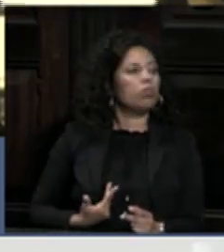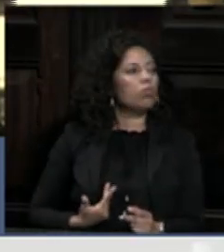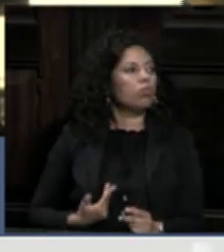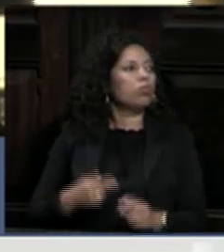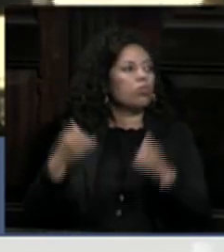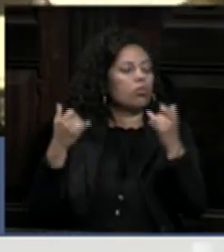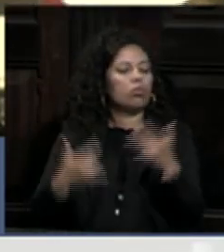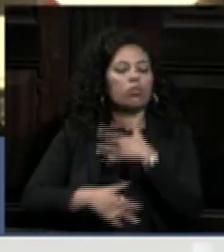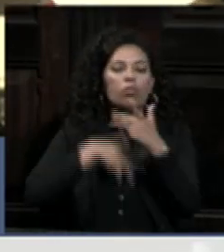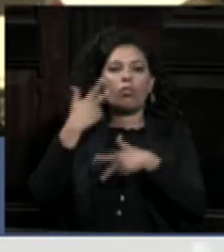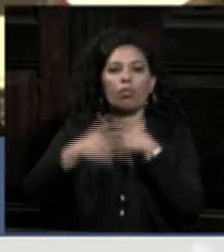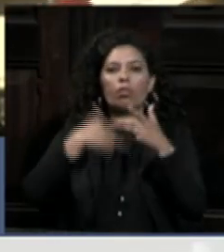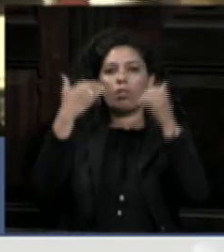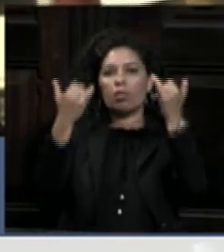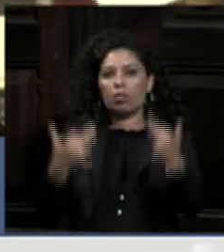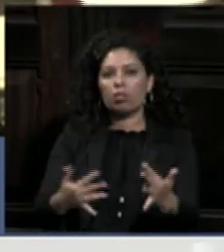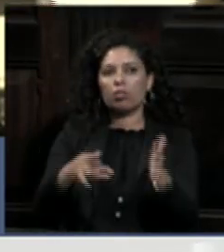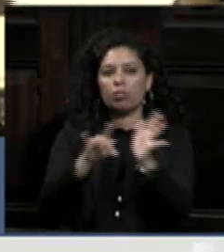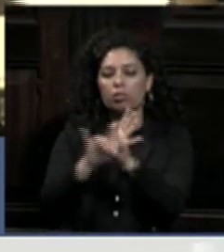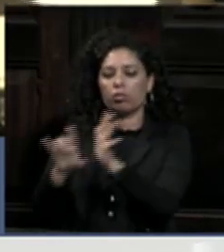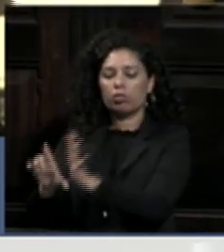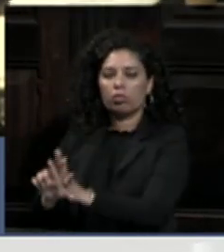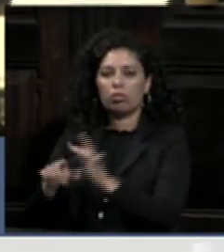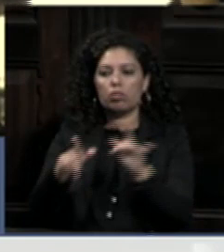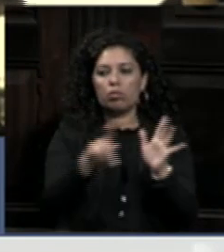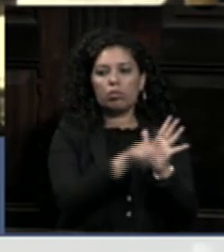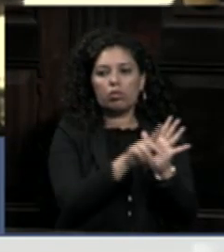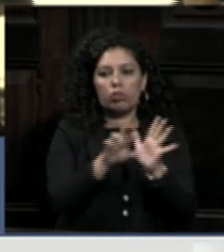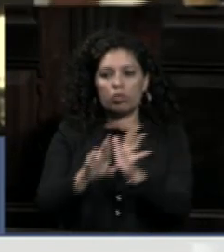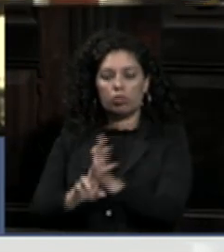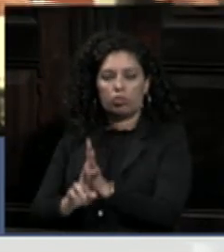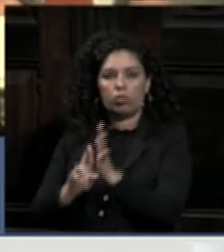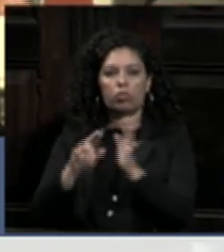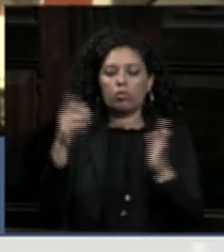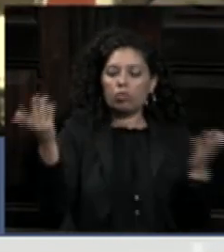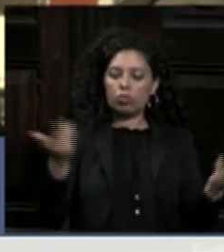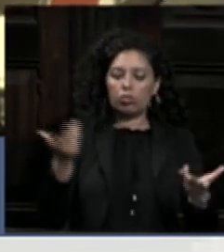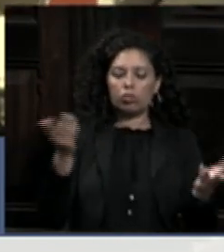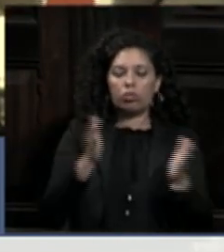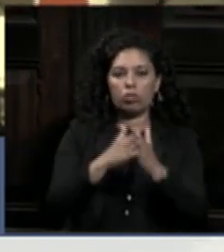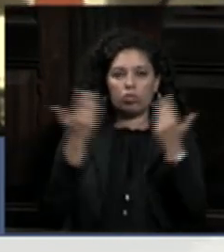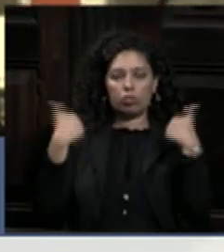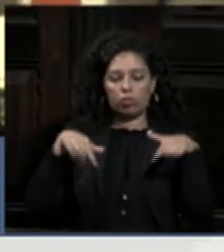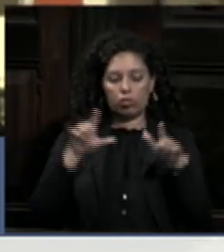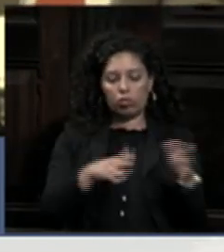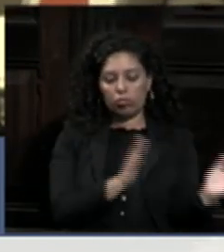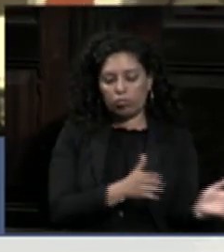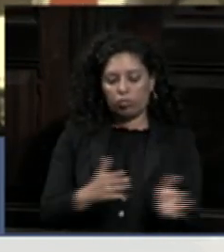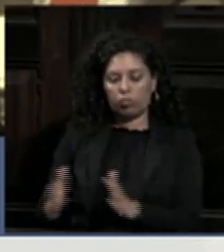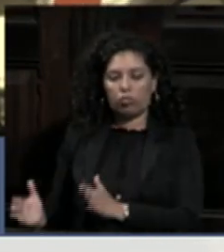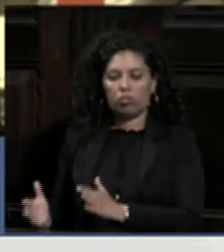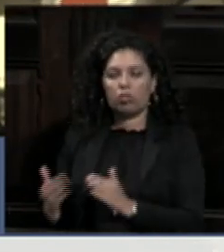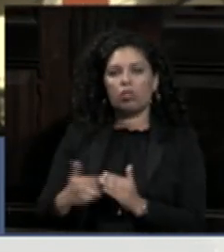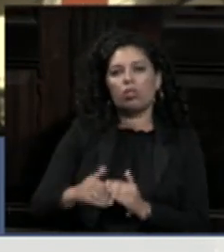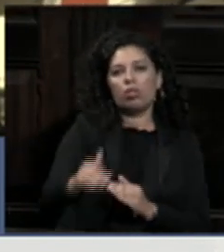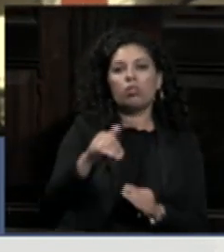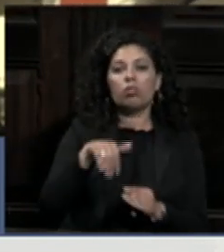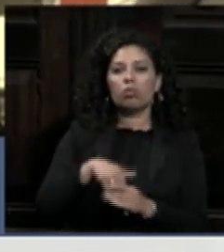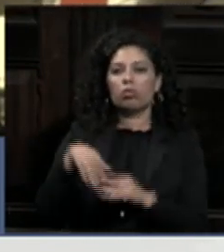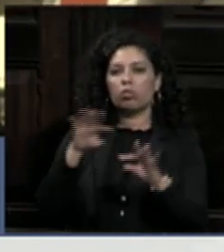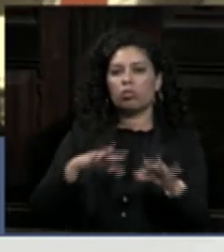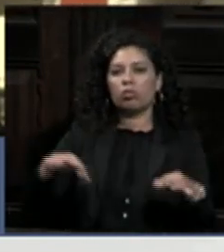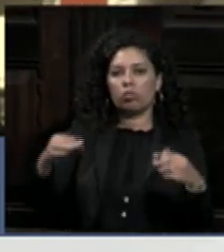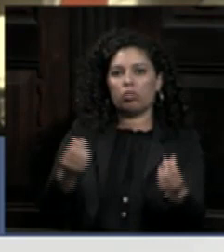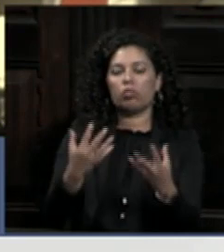parecer da comissão de normas internas da posição externa favorável do deputado disse que a discussão não haver quem queira discutir se a discussão em votação seus que há